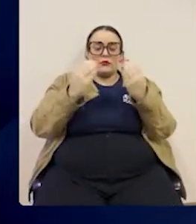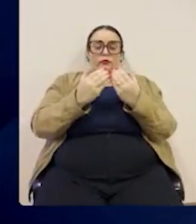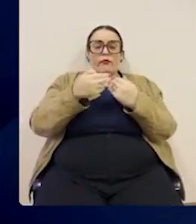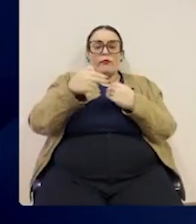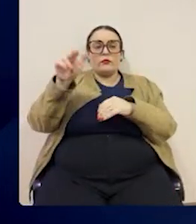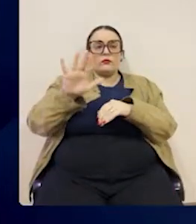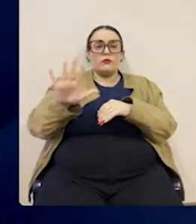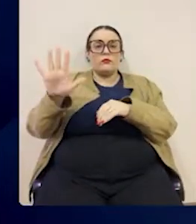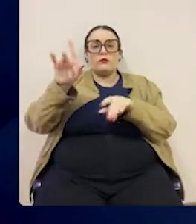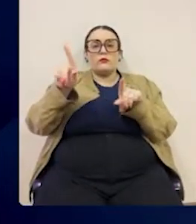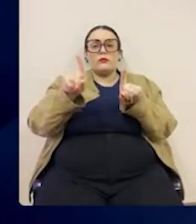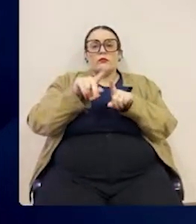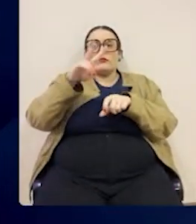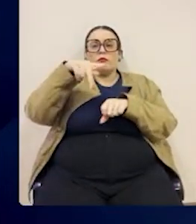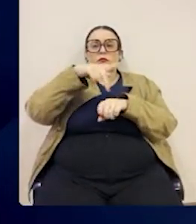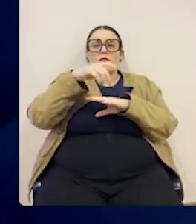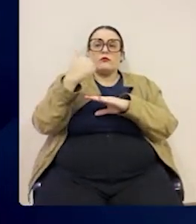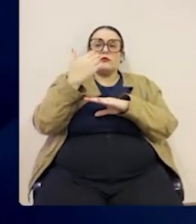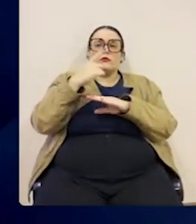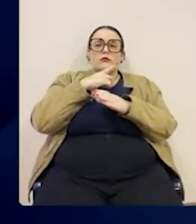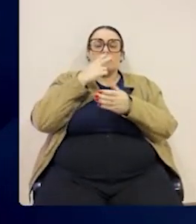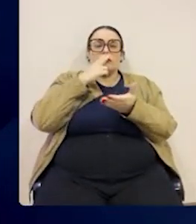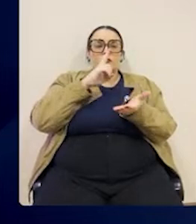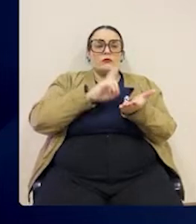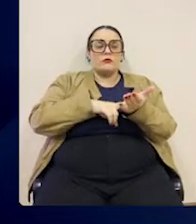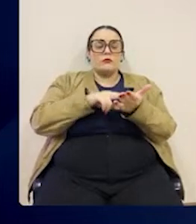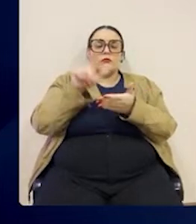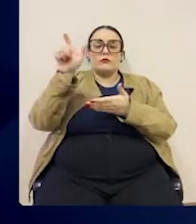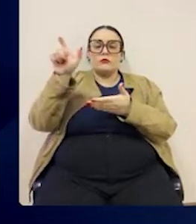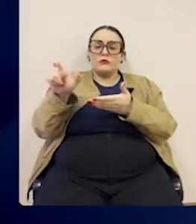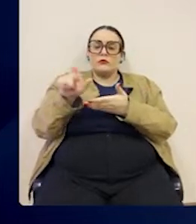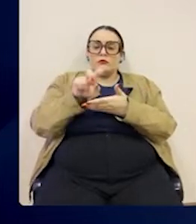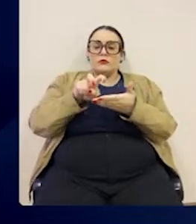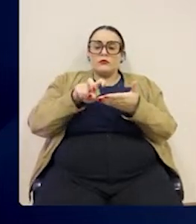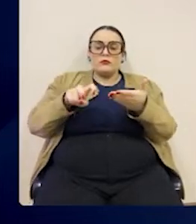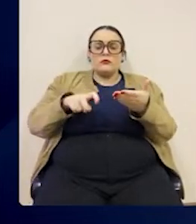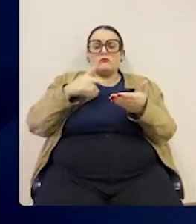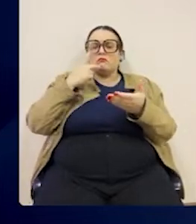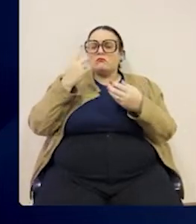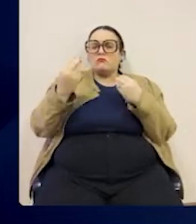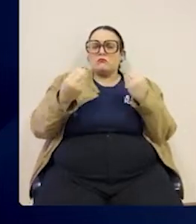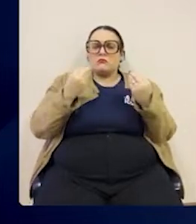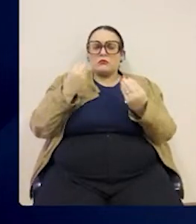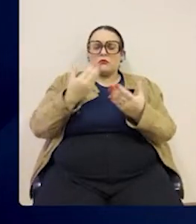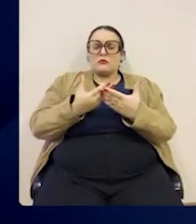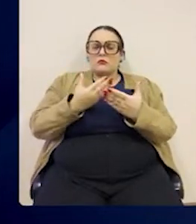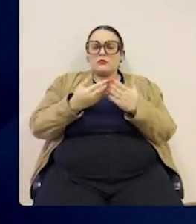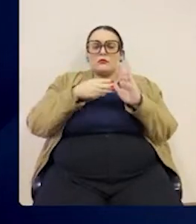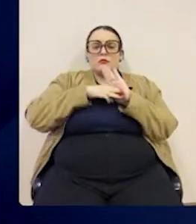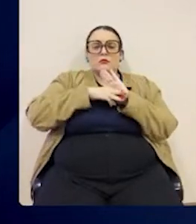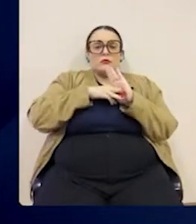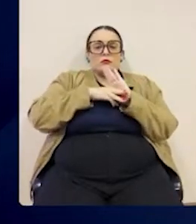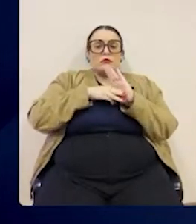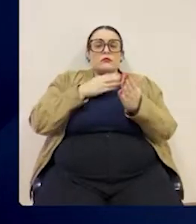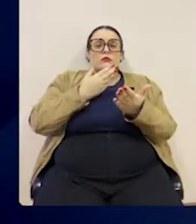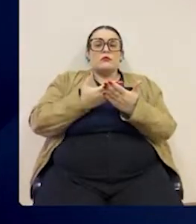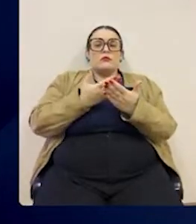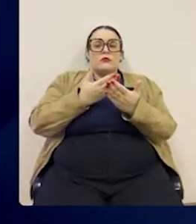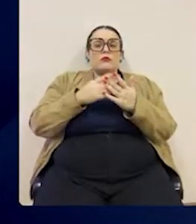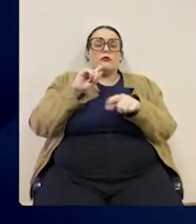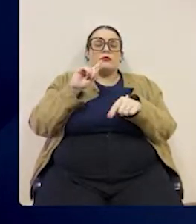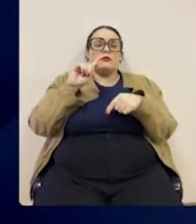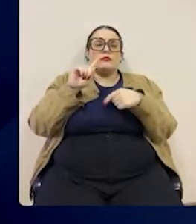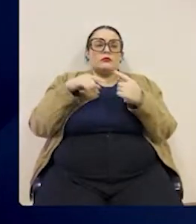ao editor, questionando um pouco a condução do estudo, a metodologia do estudo. E aí, quando a gente